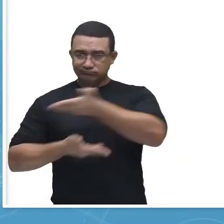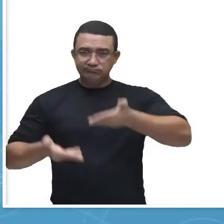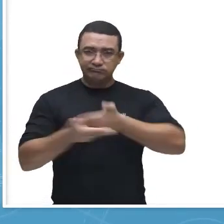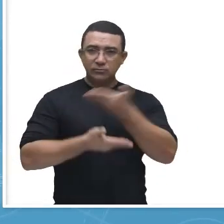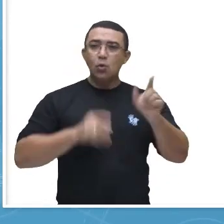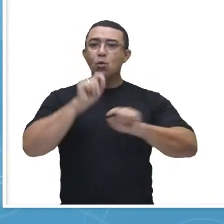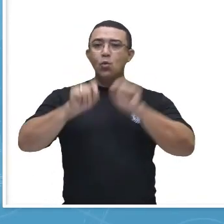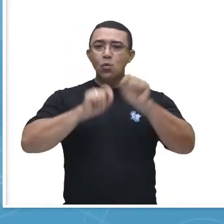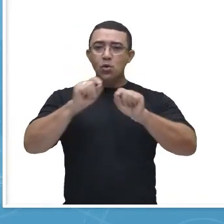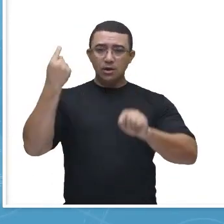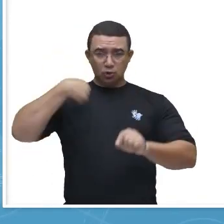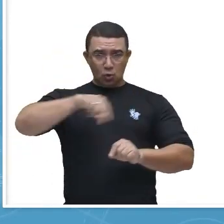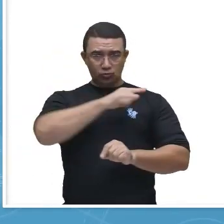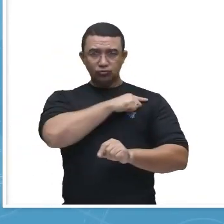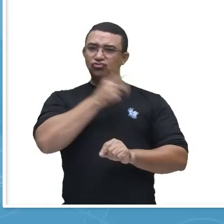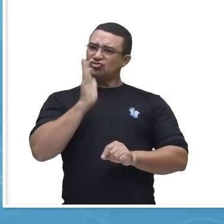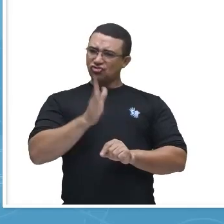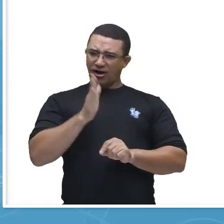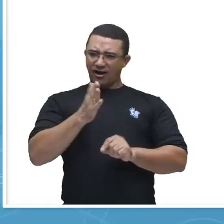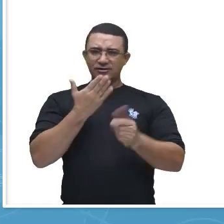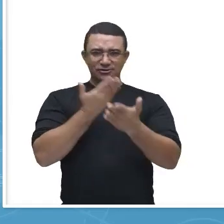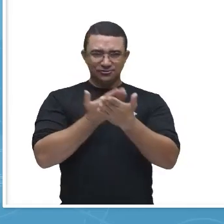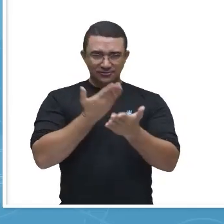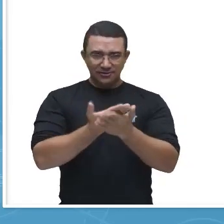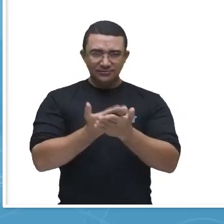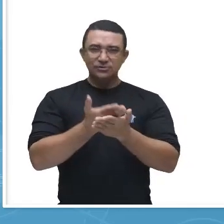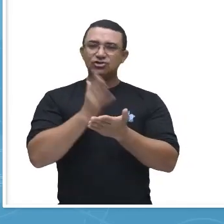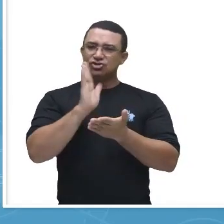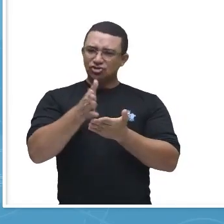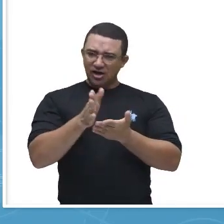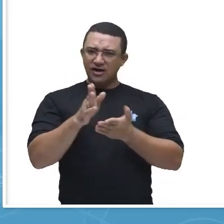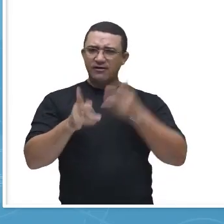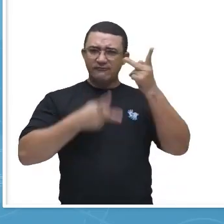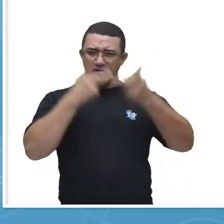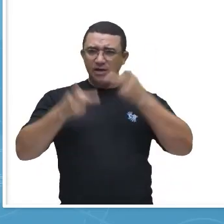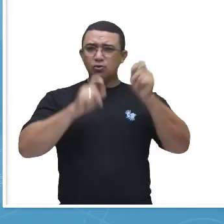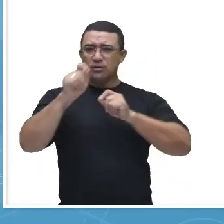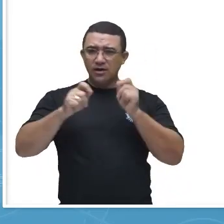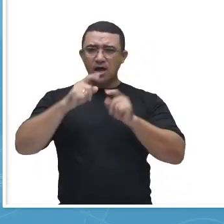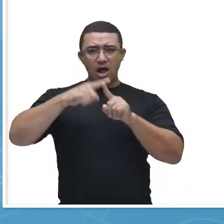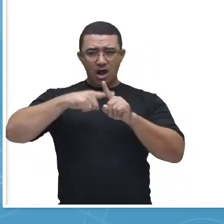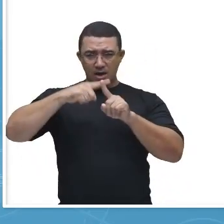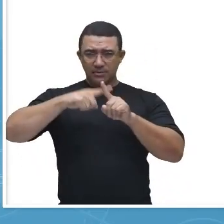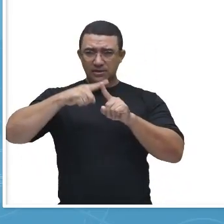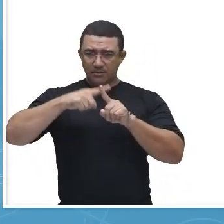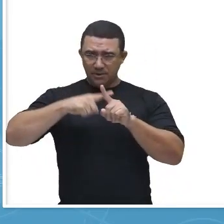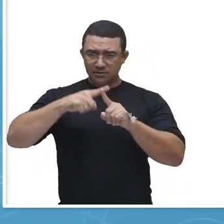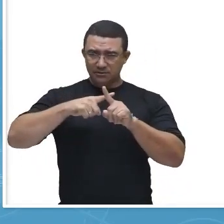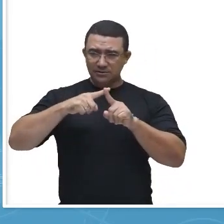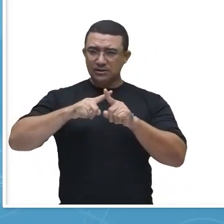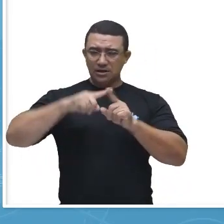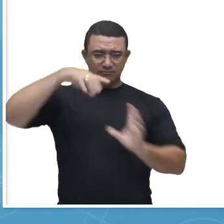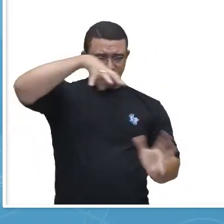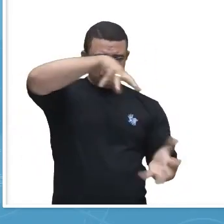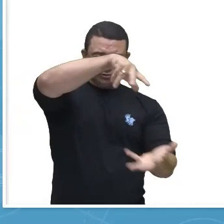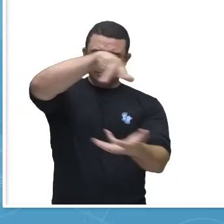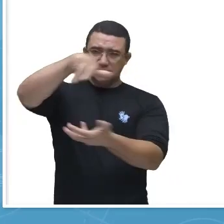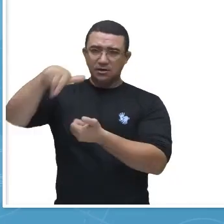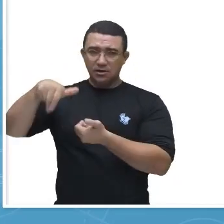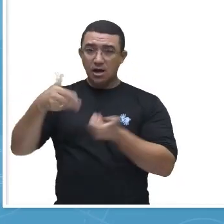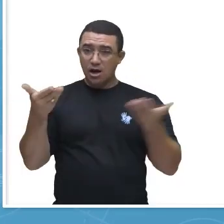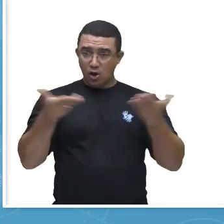gente estudou? A gente falou sobre as zonas térmicas da Terra e é exatamente sobre isso que nós vamos